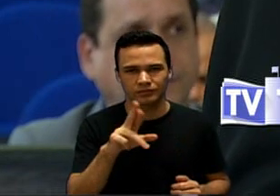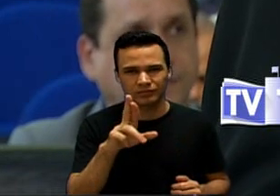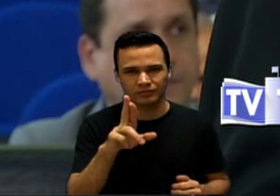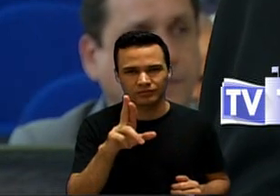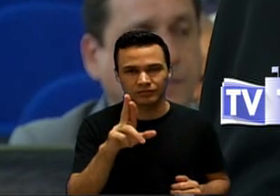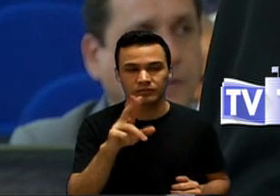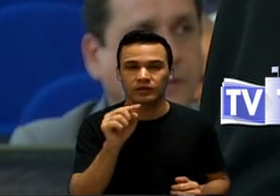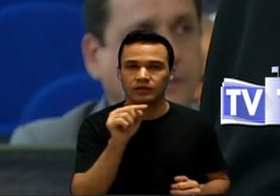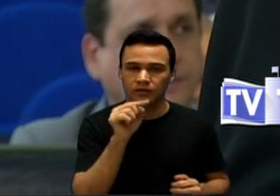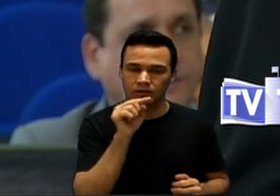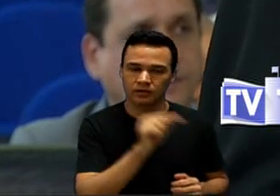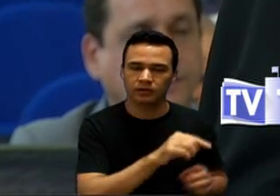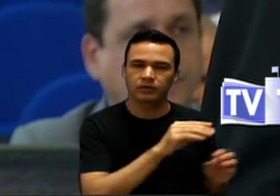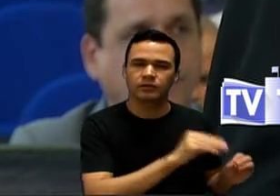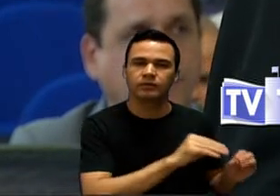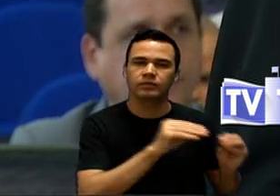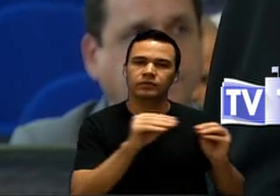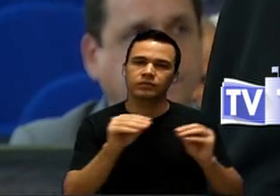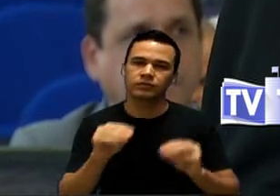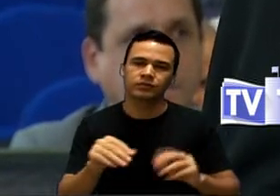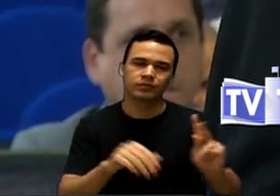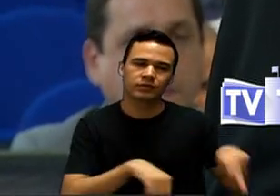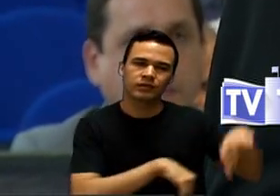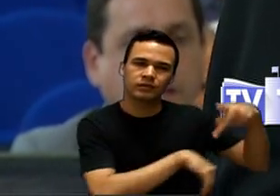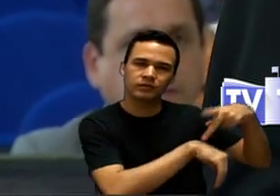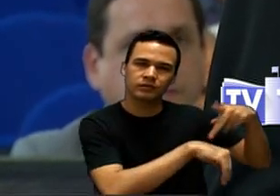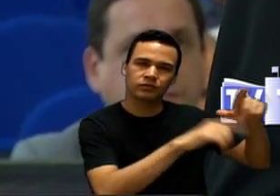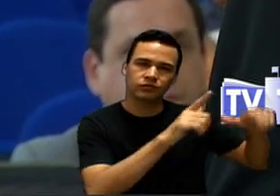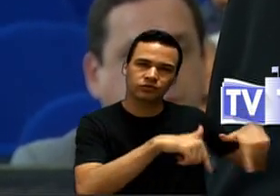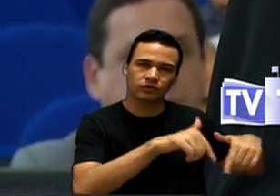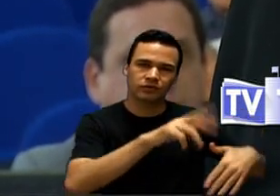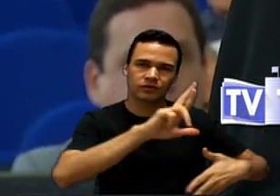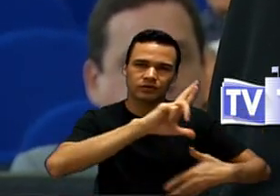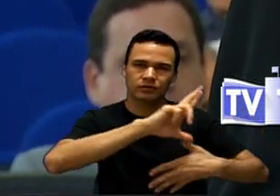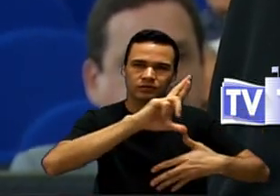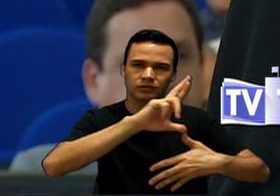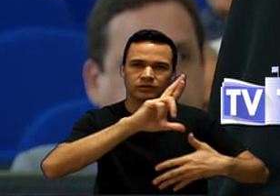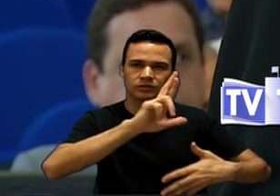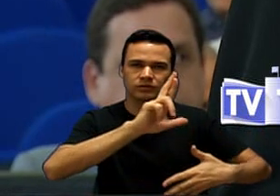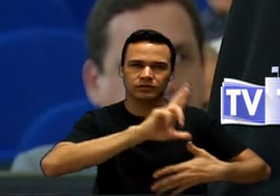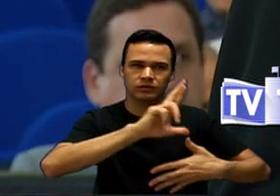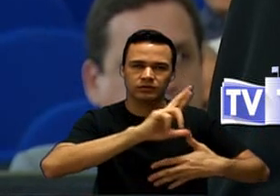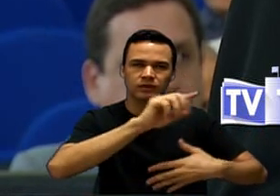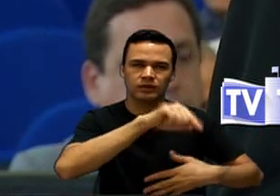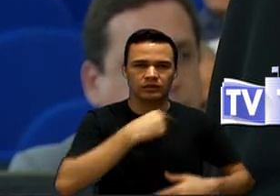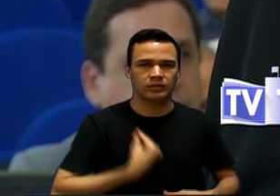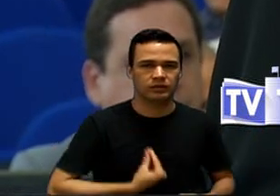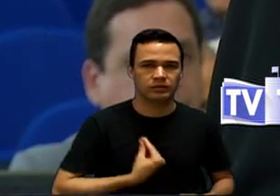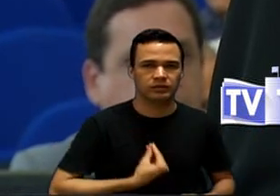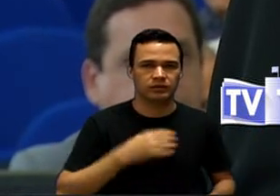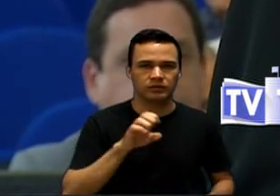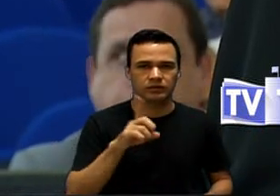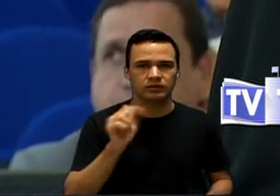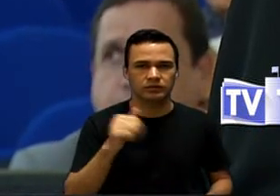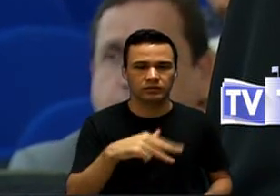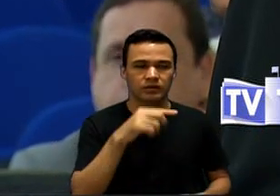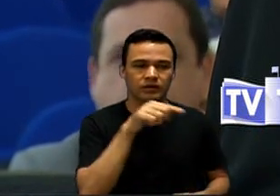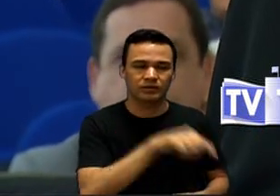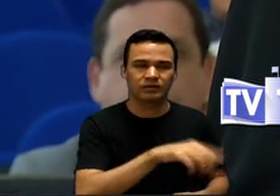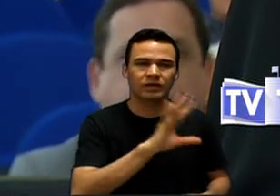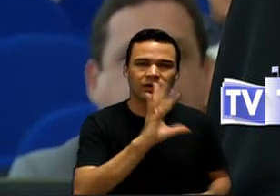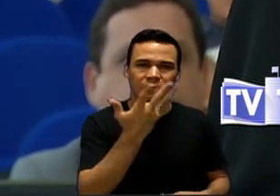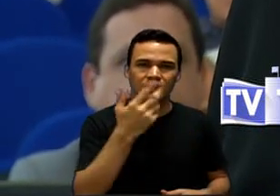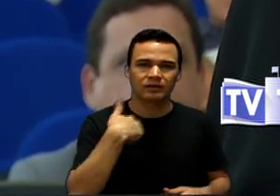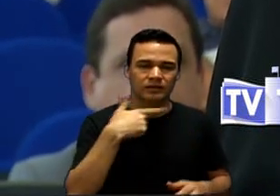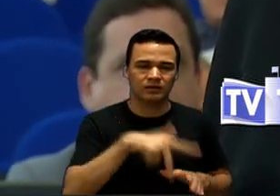um imigrante haitiano que morava no Éden e que foi sofreu um acidente. Ele estava